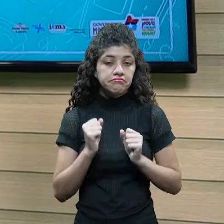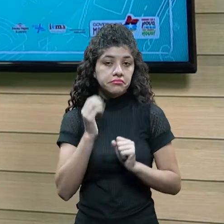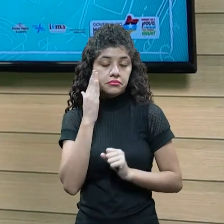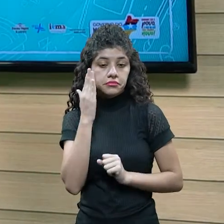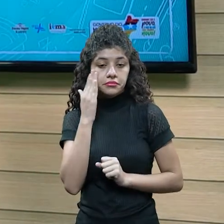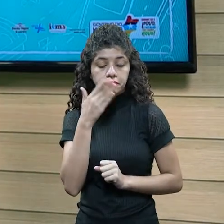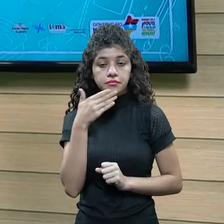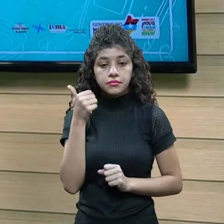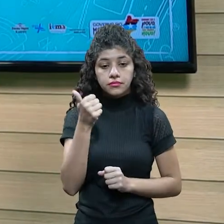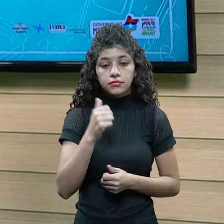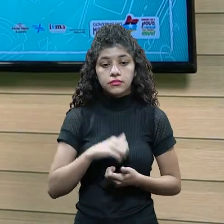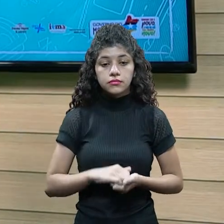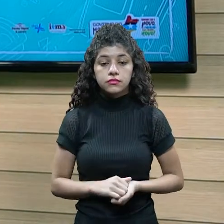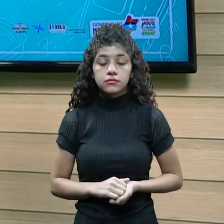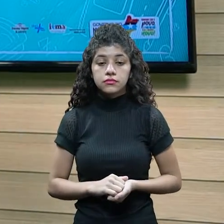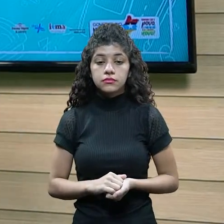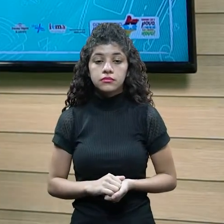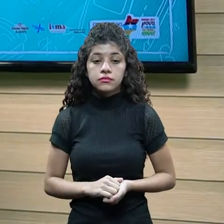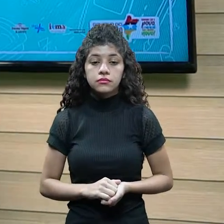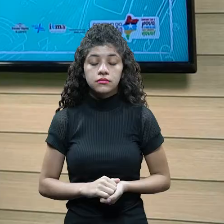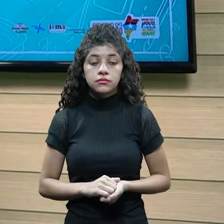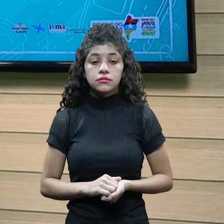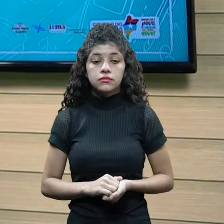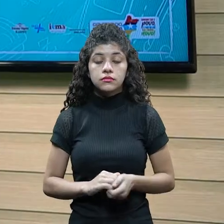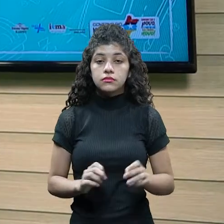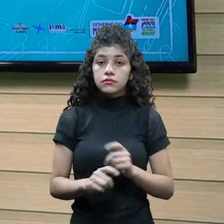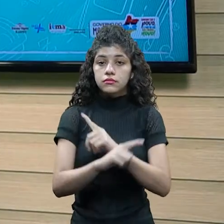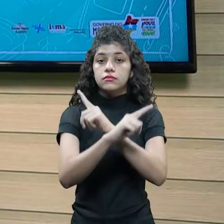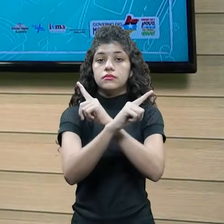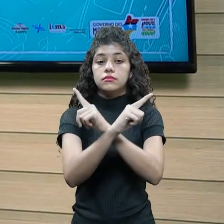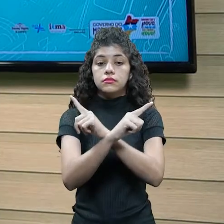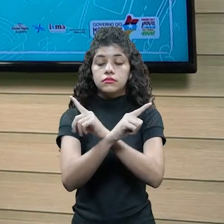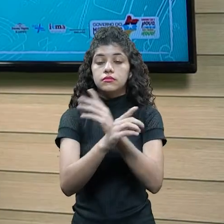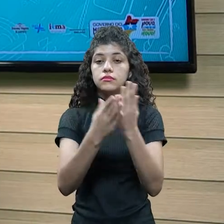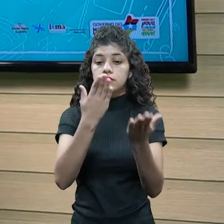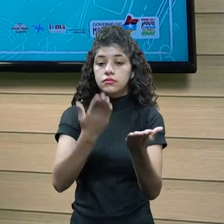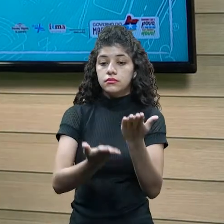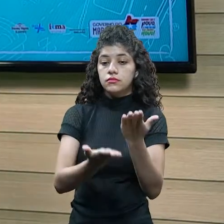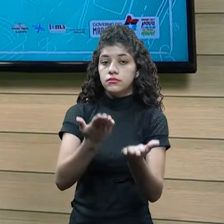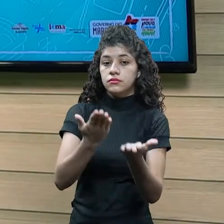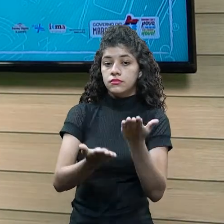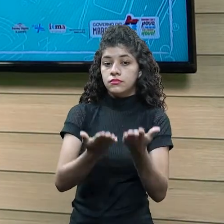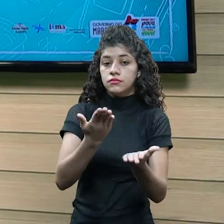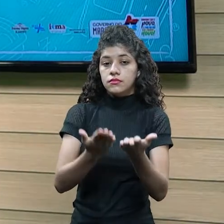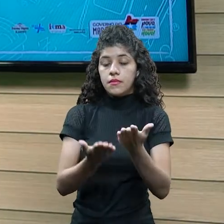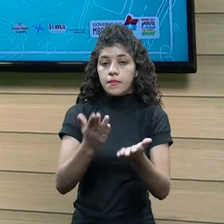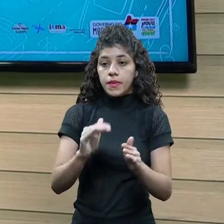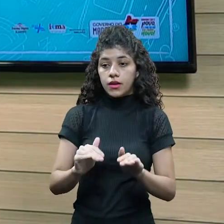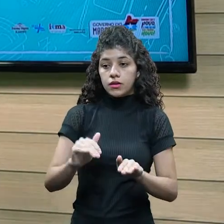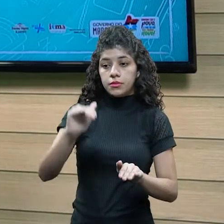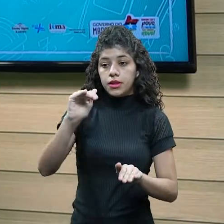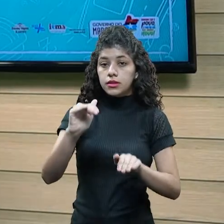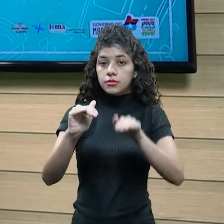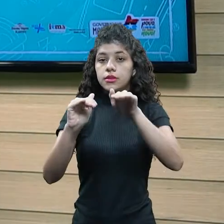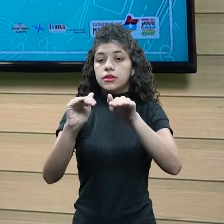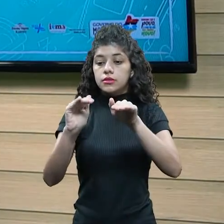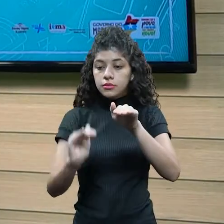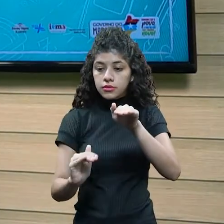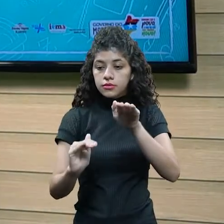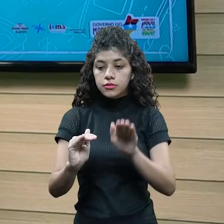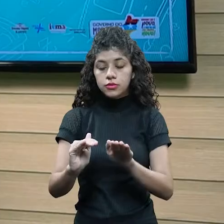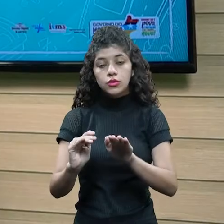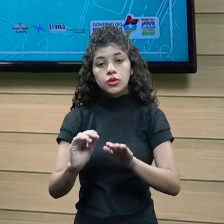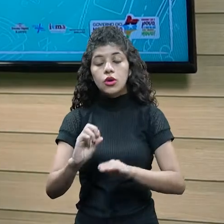poder entender melhor. Então as grandezas são isso, são as famosas regras de 3, né? São comparativos, né? Se aumenta, aumenta, se aumenta e diminui.